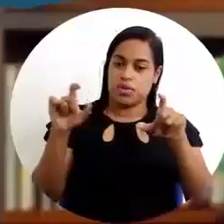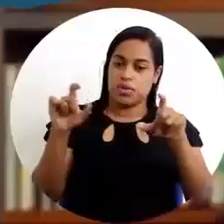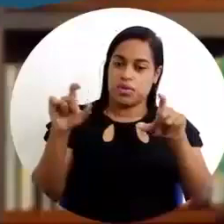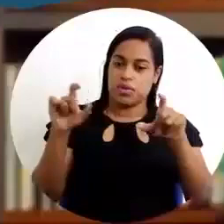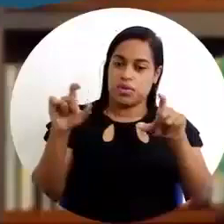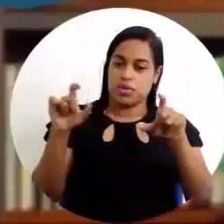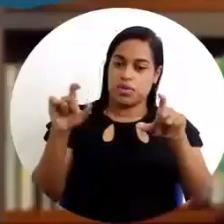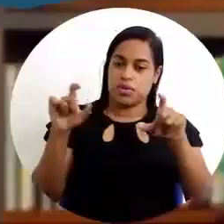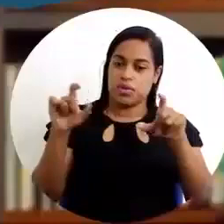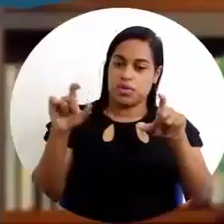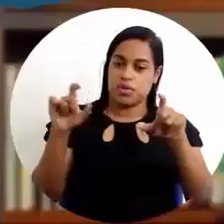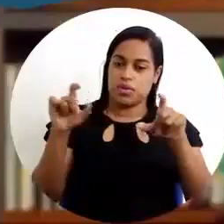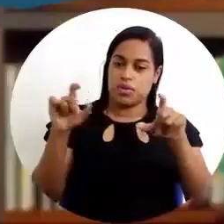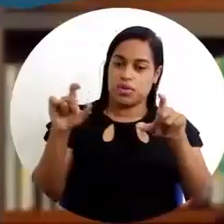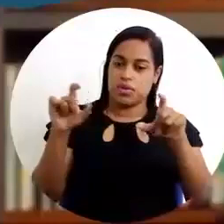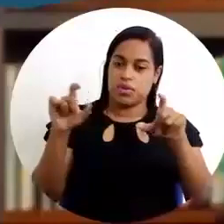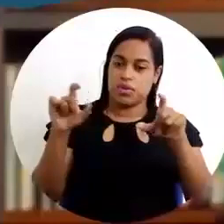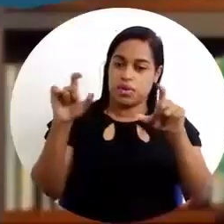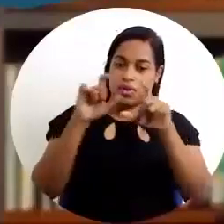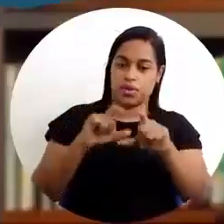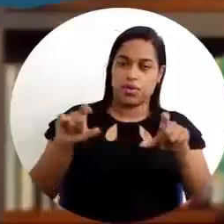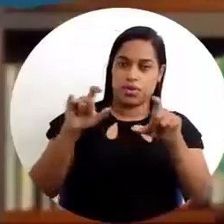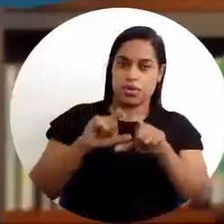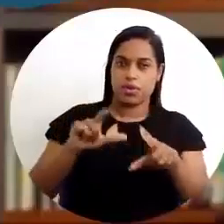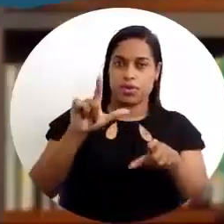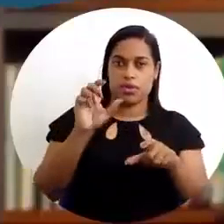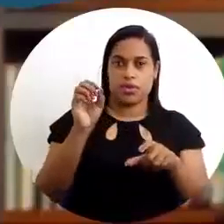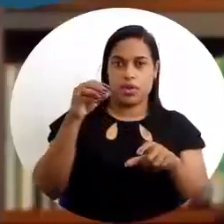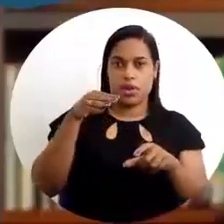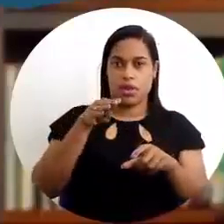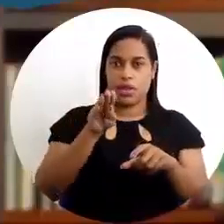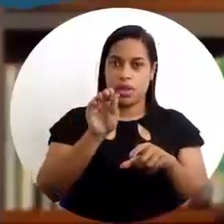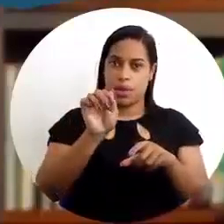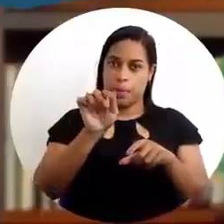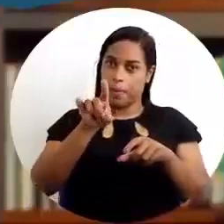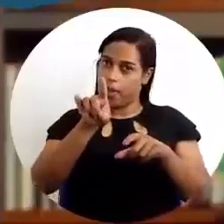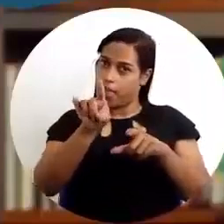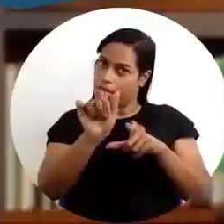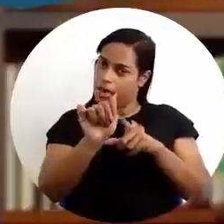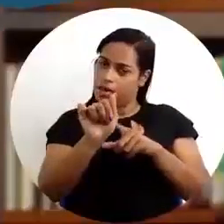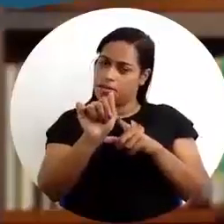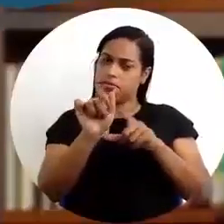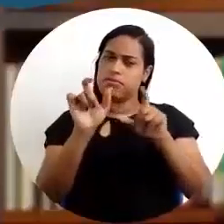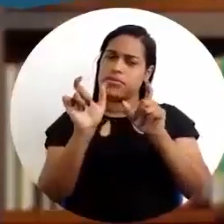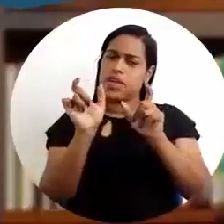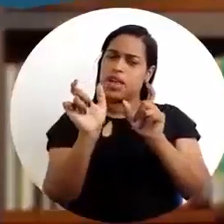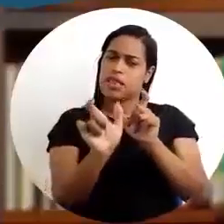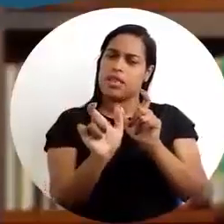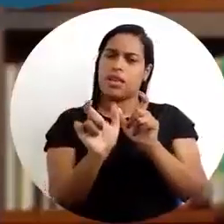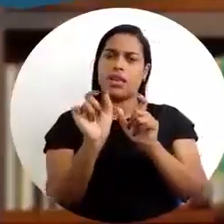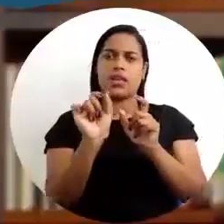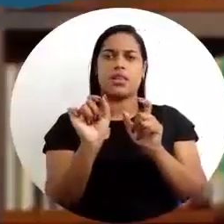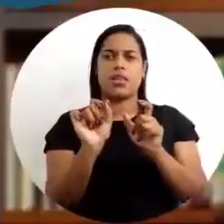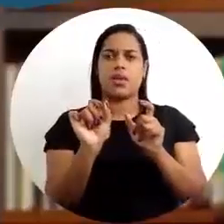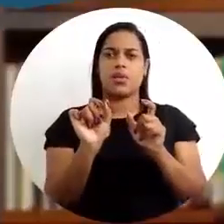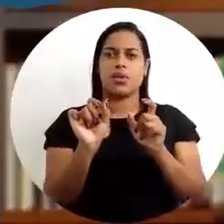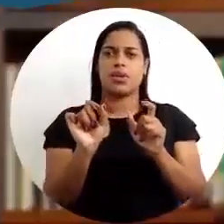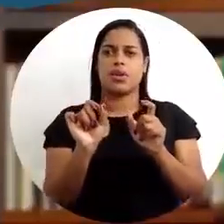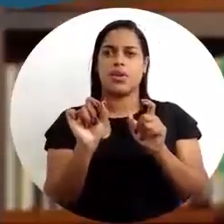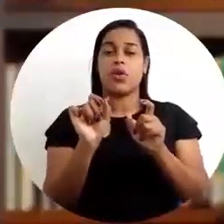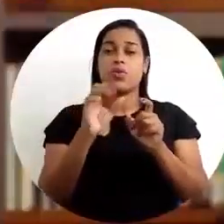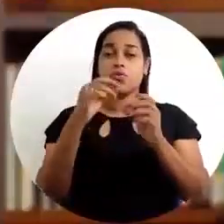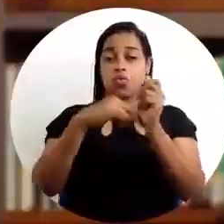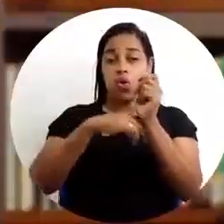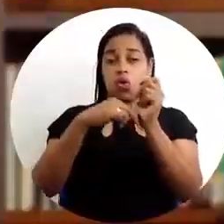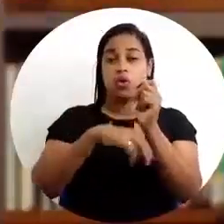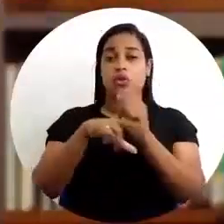à direita da tela, acima. Essa etiqueta nada mais é do que são os códigos de